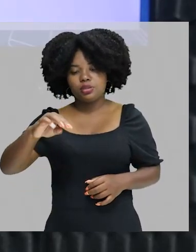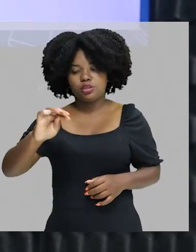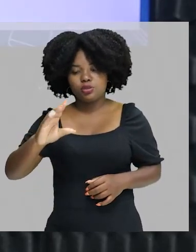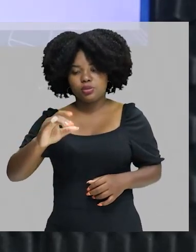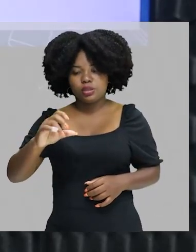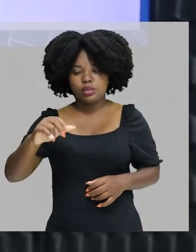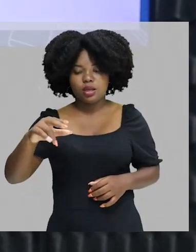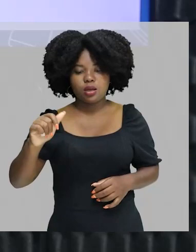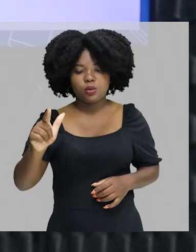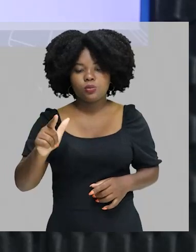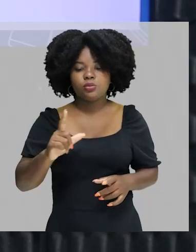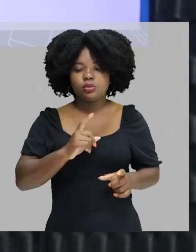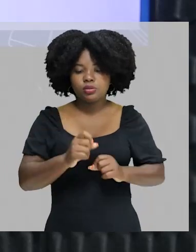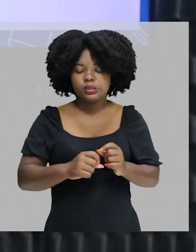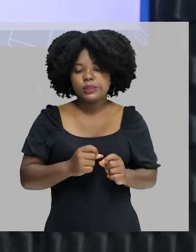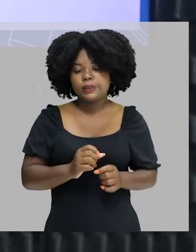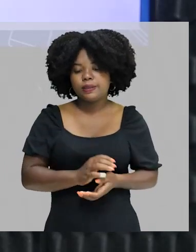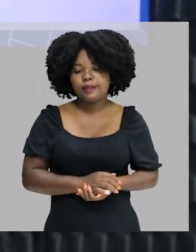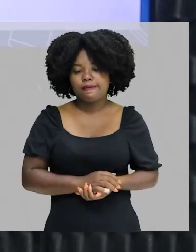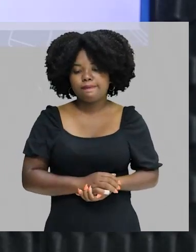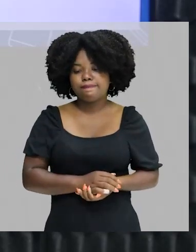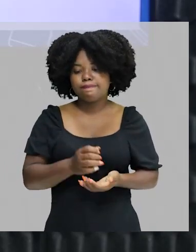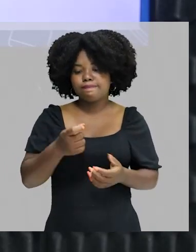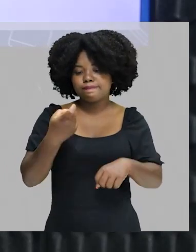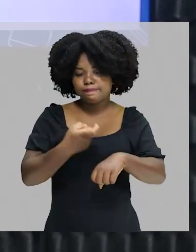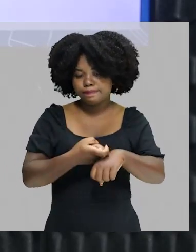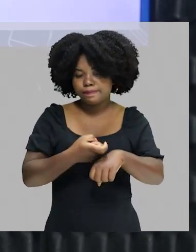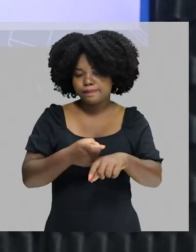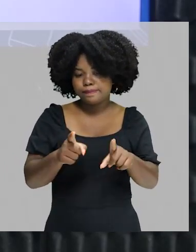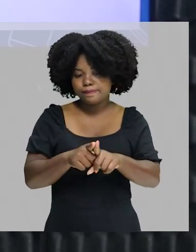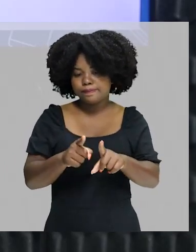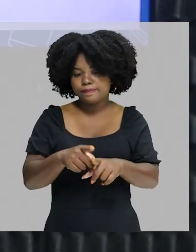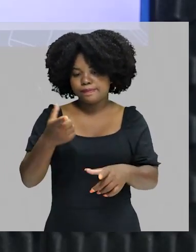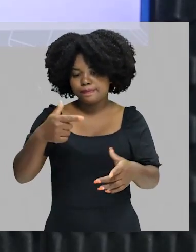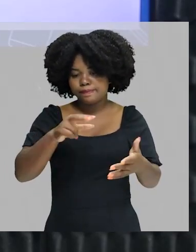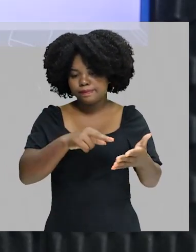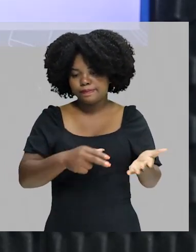quê? Tornando ele bastante rígido.